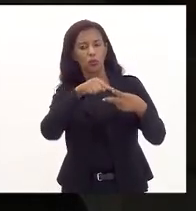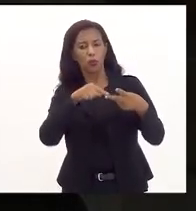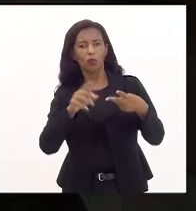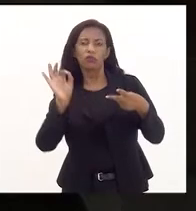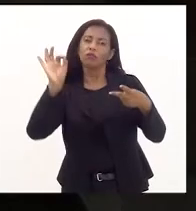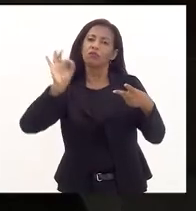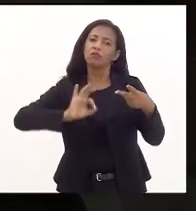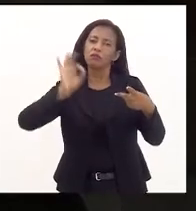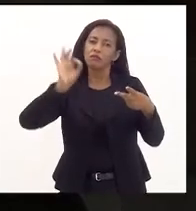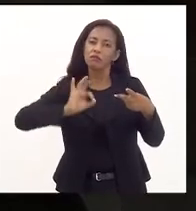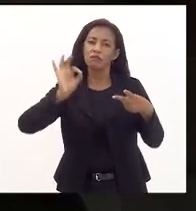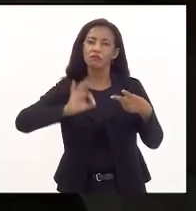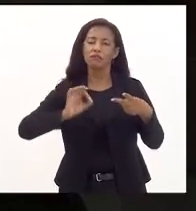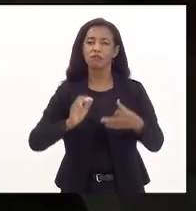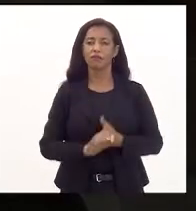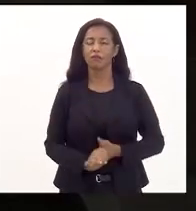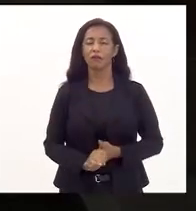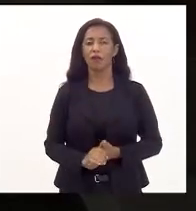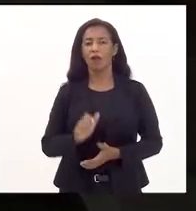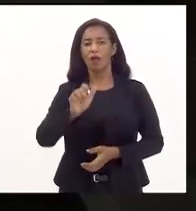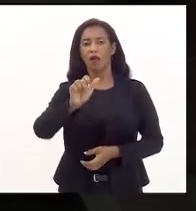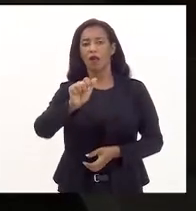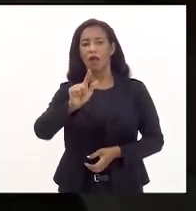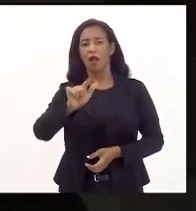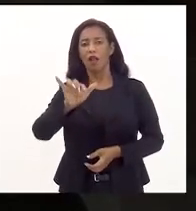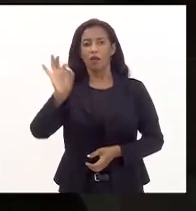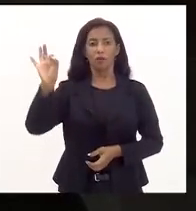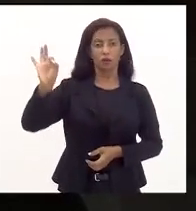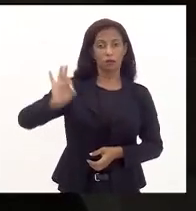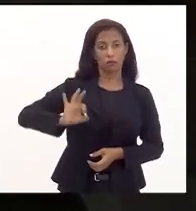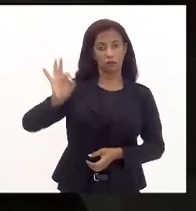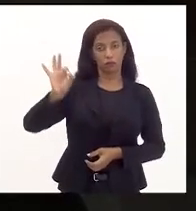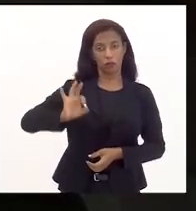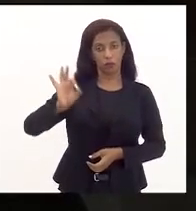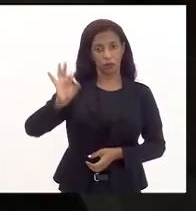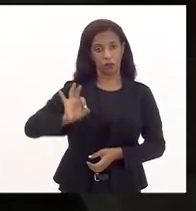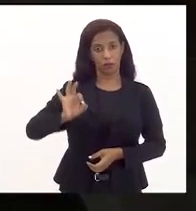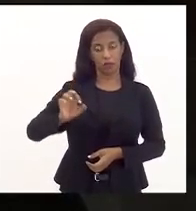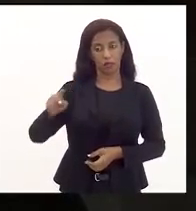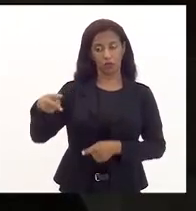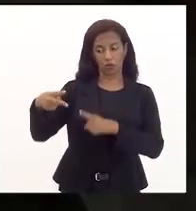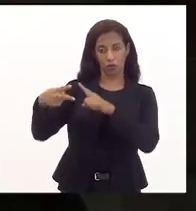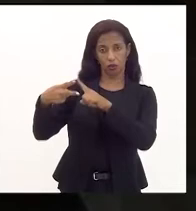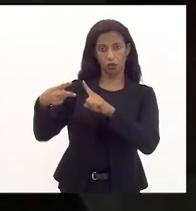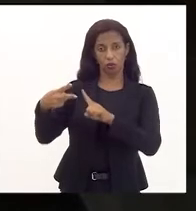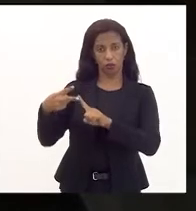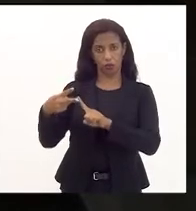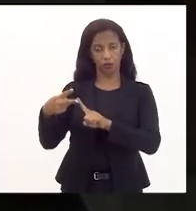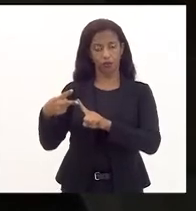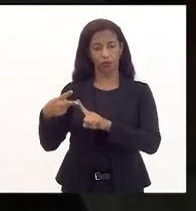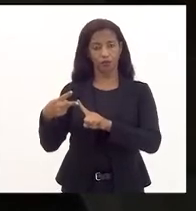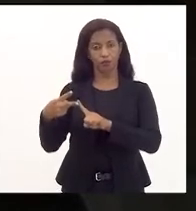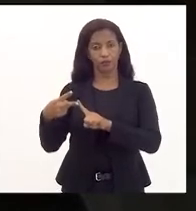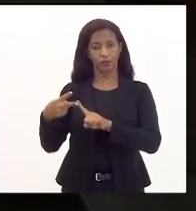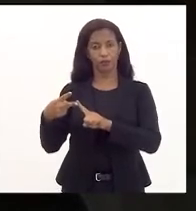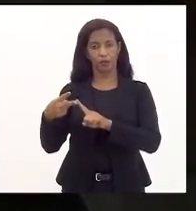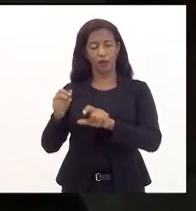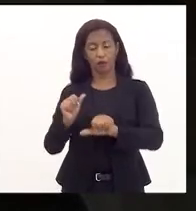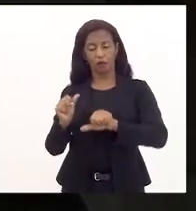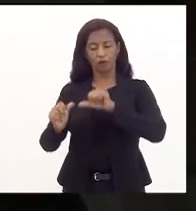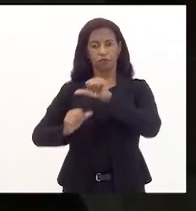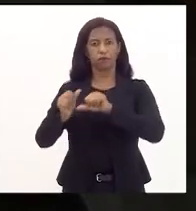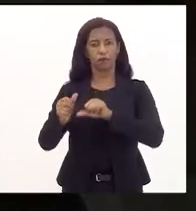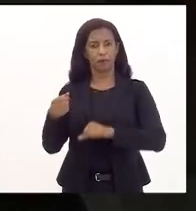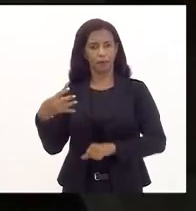2 pontos percentuais nas alíquotas que estavam naquela época só em 2, né, para passar para